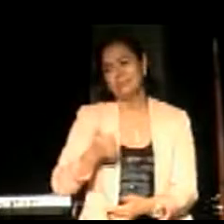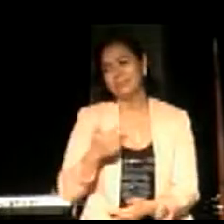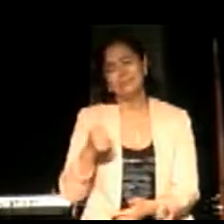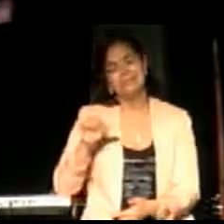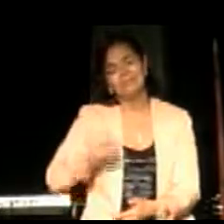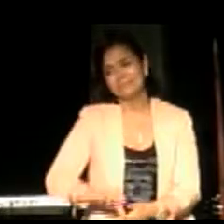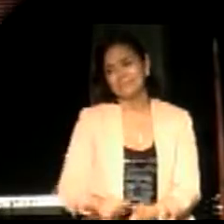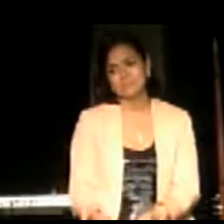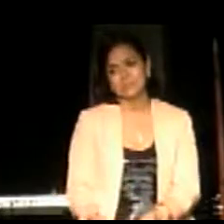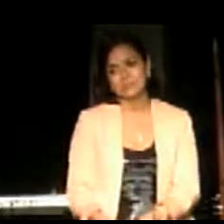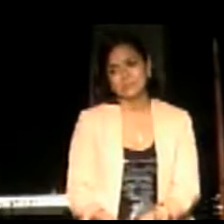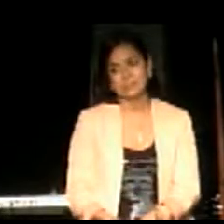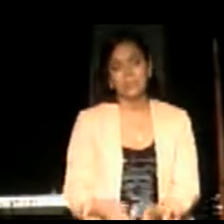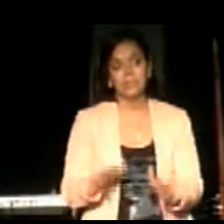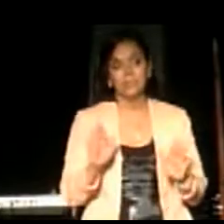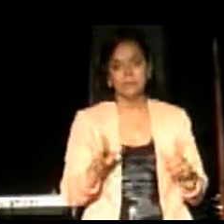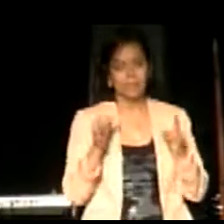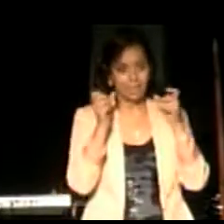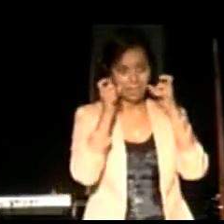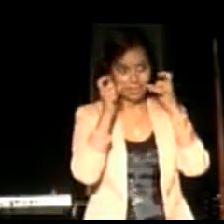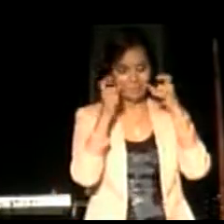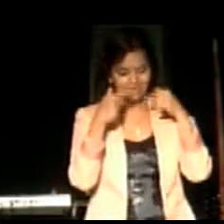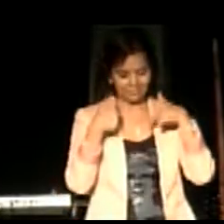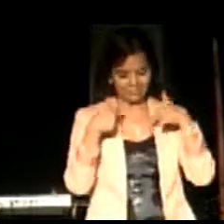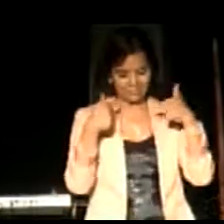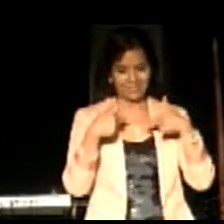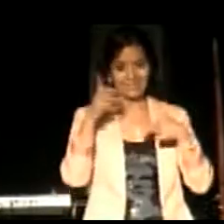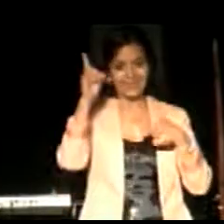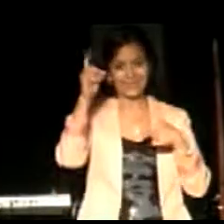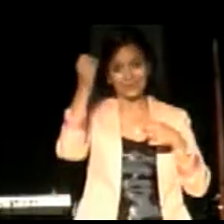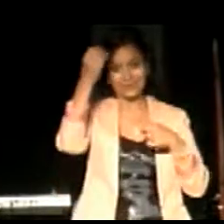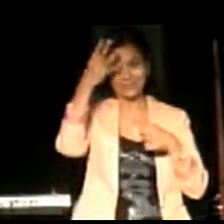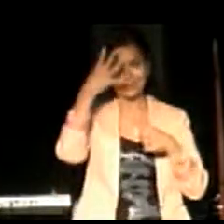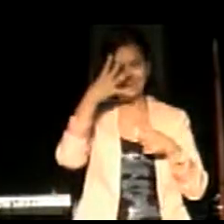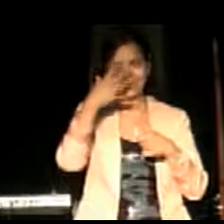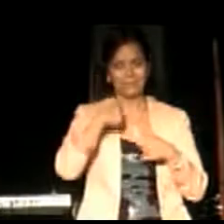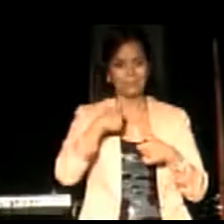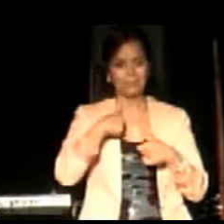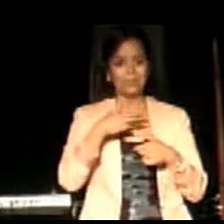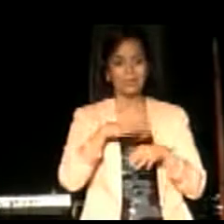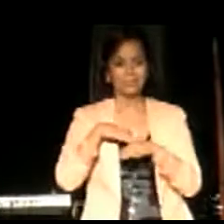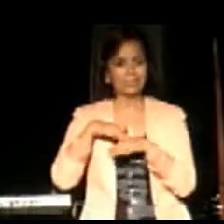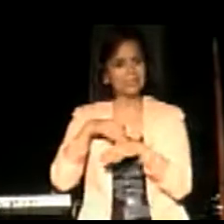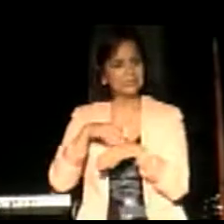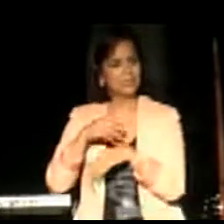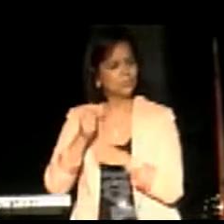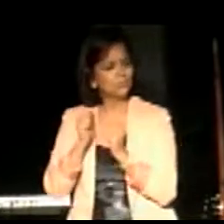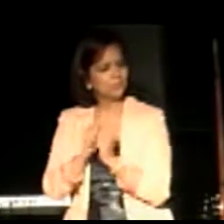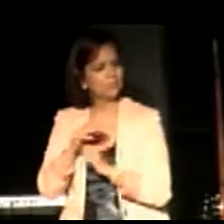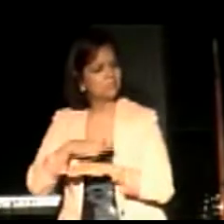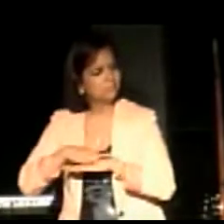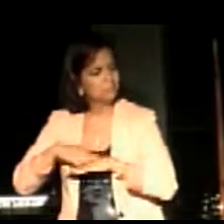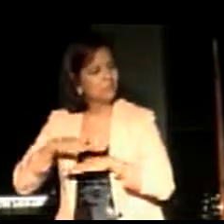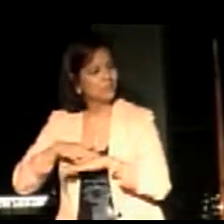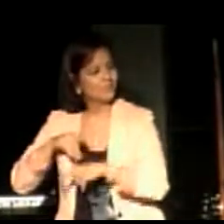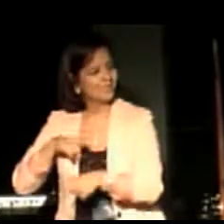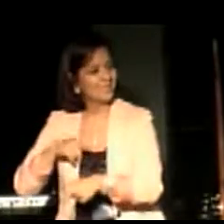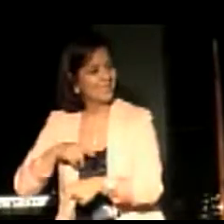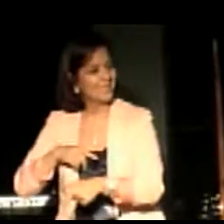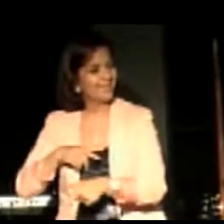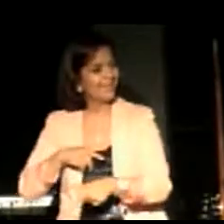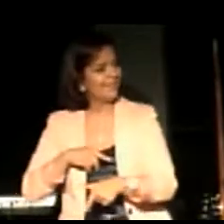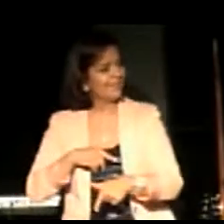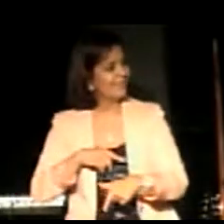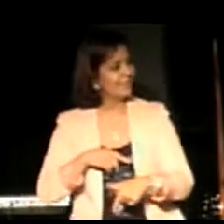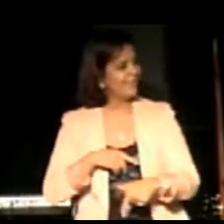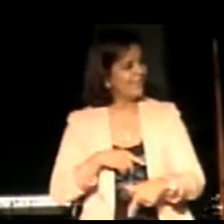boa. Então, aí eu já estava atento e Deus me deu graça para falar isso com amor. Então, eu não acho